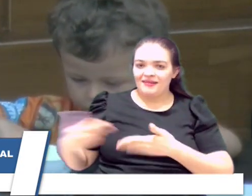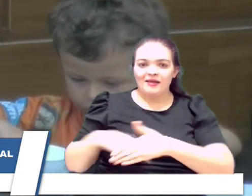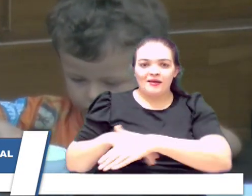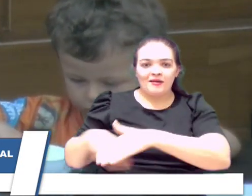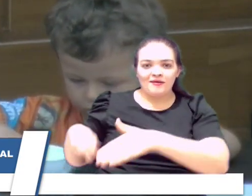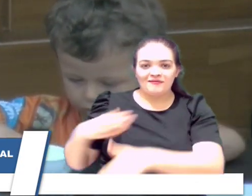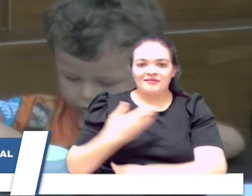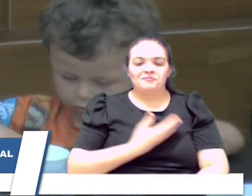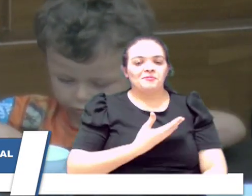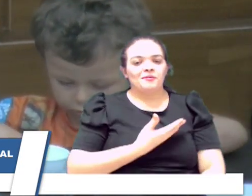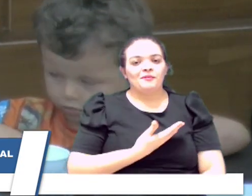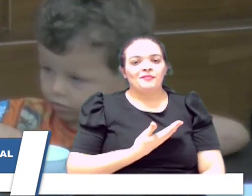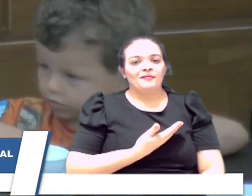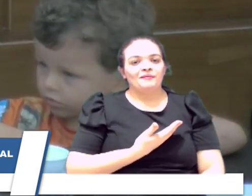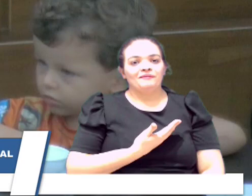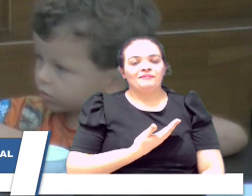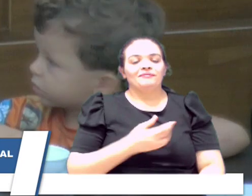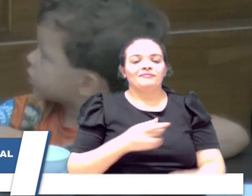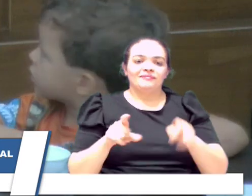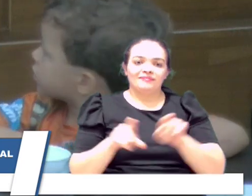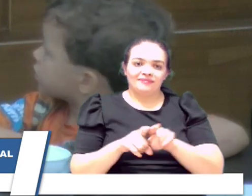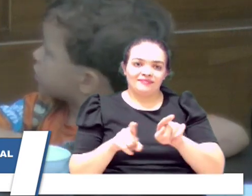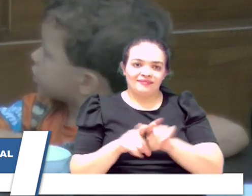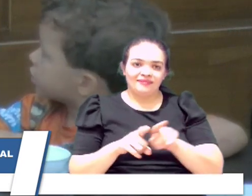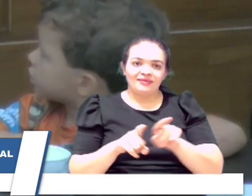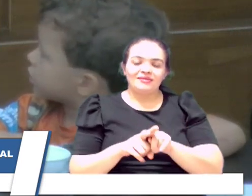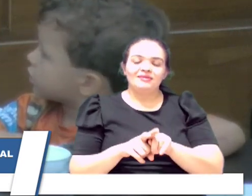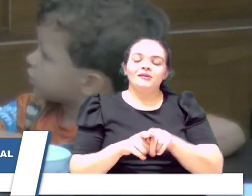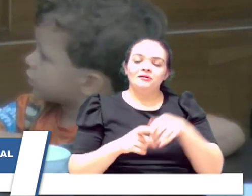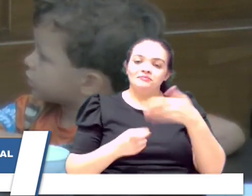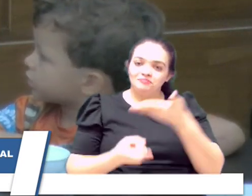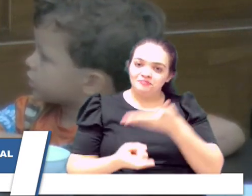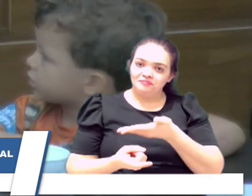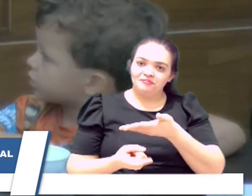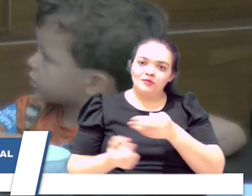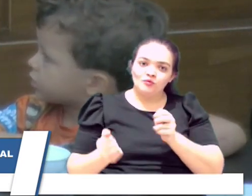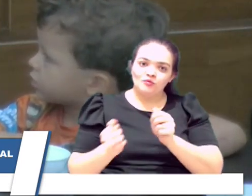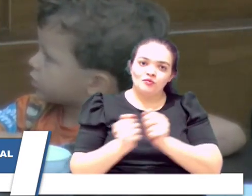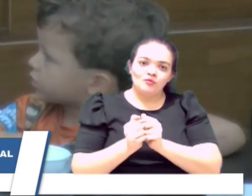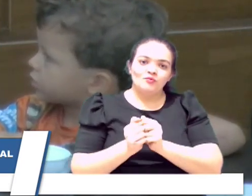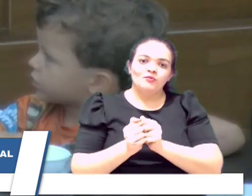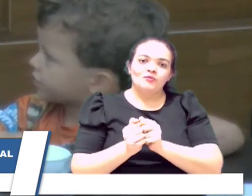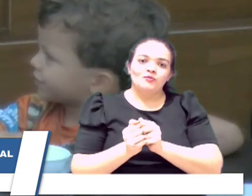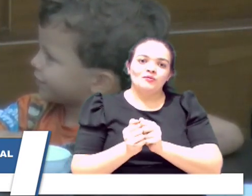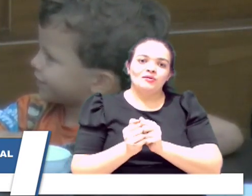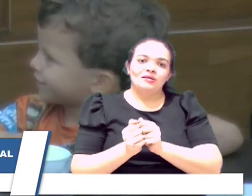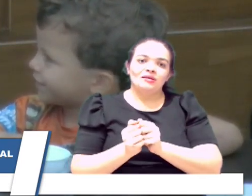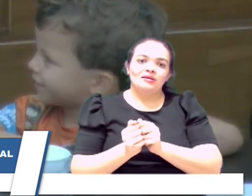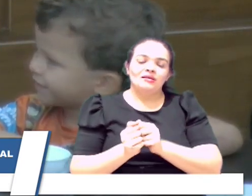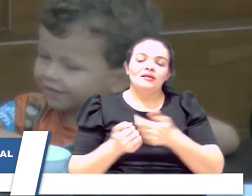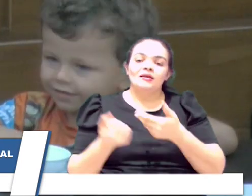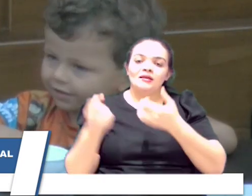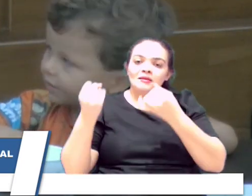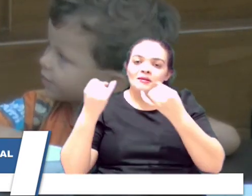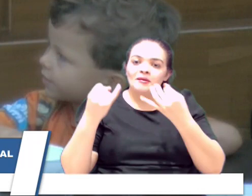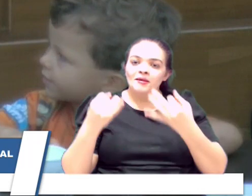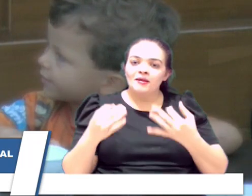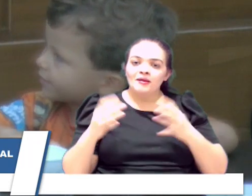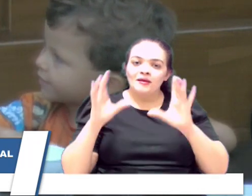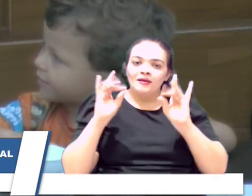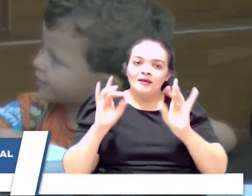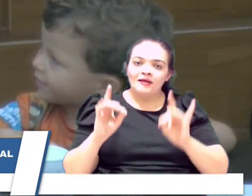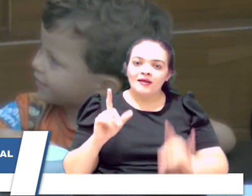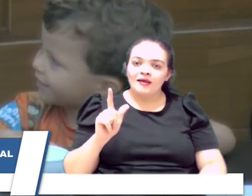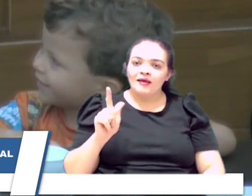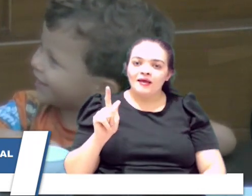amigos, que também, de certa maneira, estão ali com a gente, né? Falar especialmente para o Guilherme,